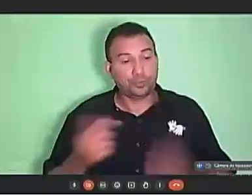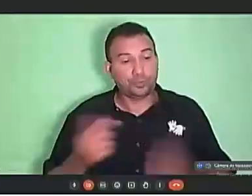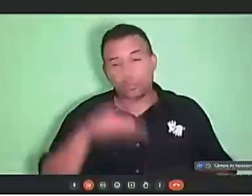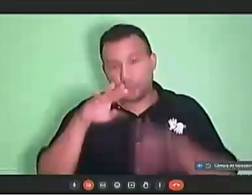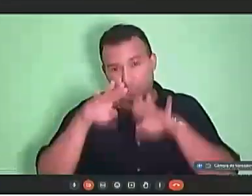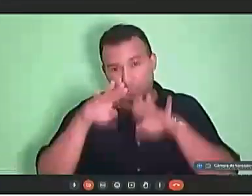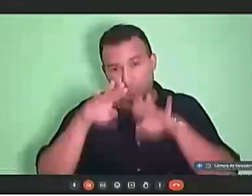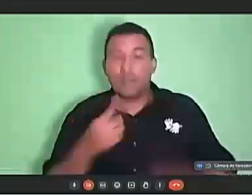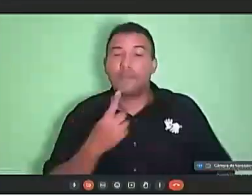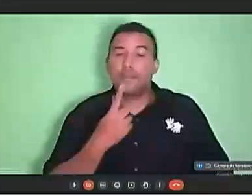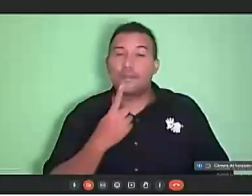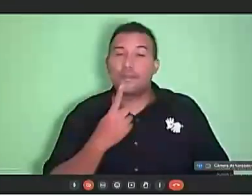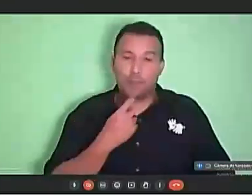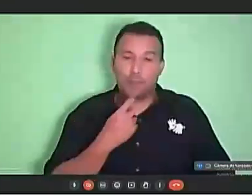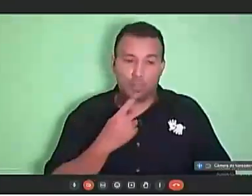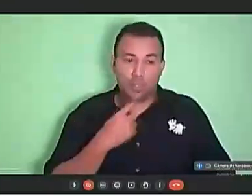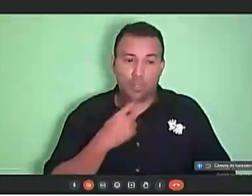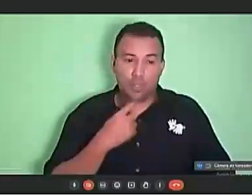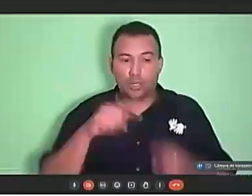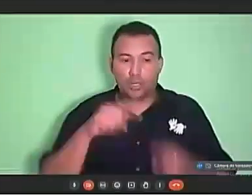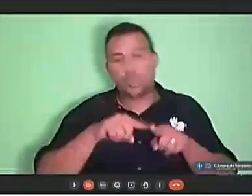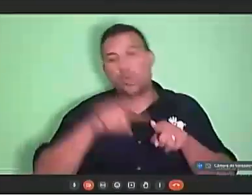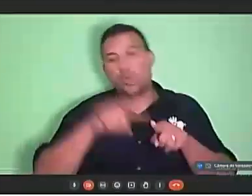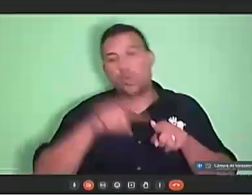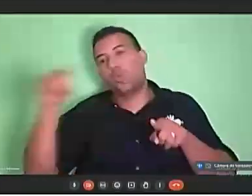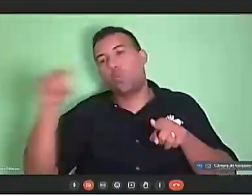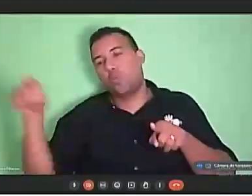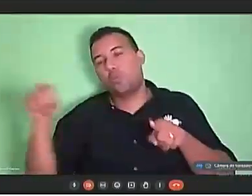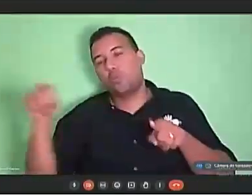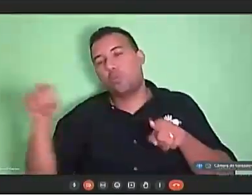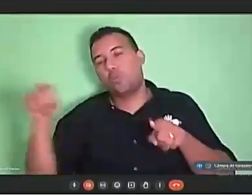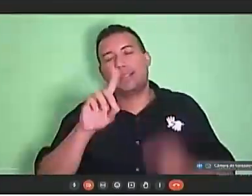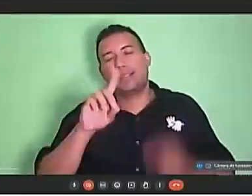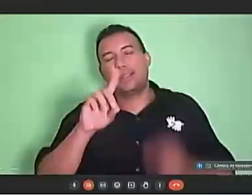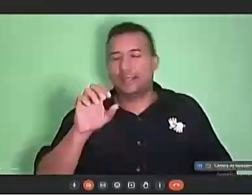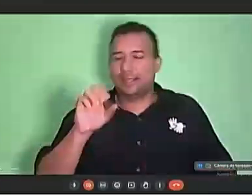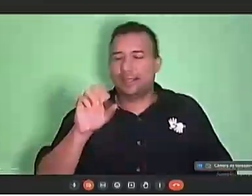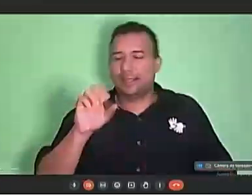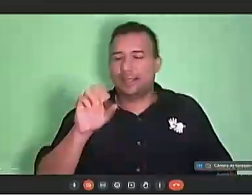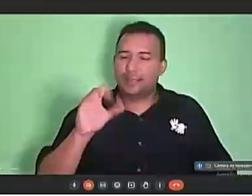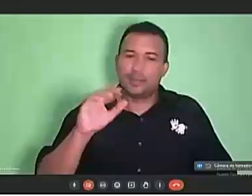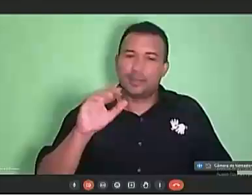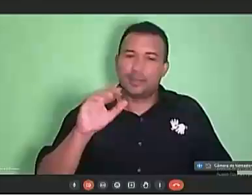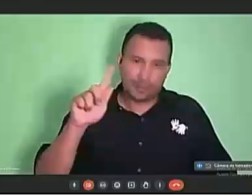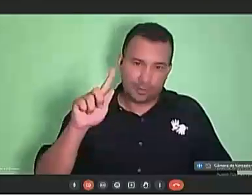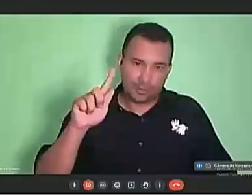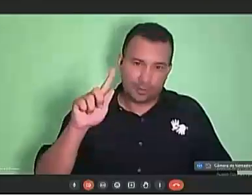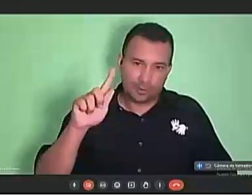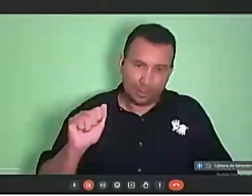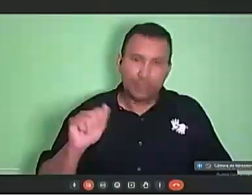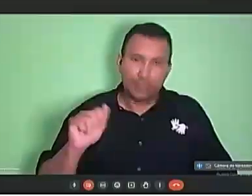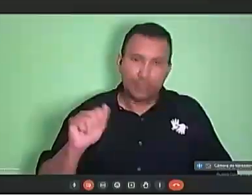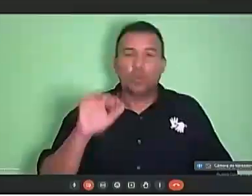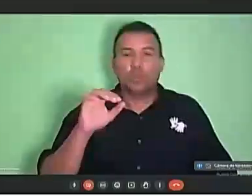tem uma curva que chama curva de descarga de Porto Vitória. Representa, para cada vazão de cheia, onde é que o Rio Iguaçu